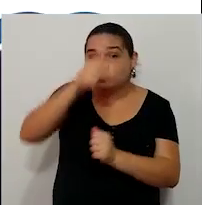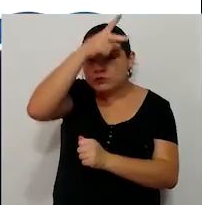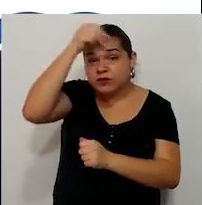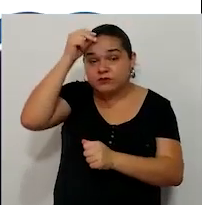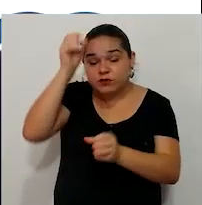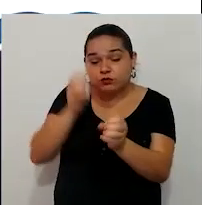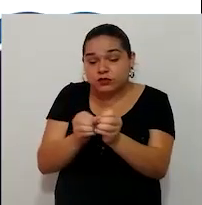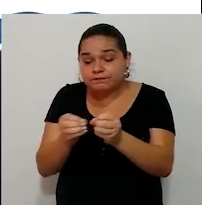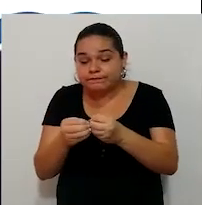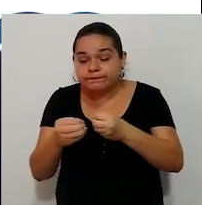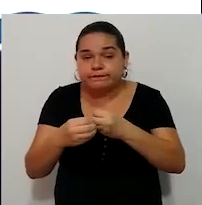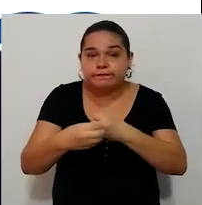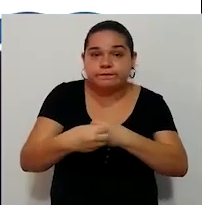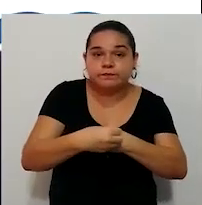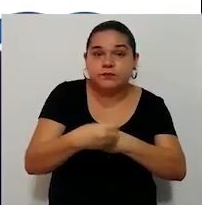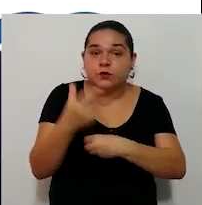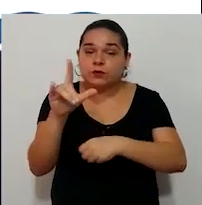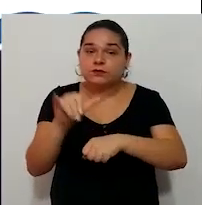Grande Curitiba